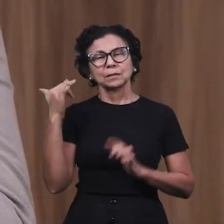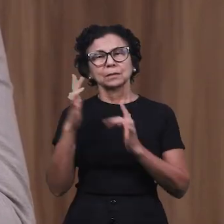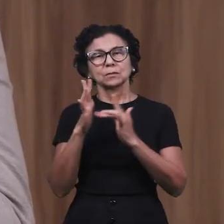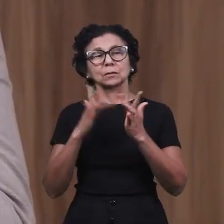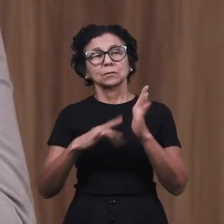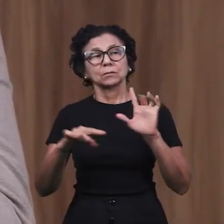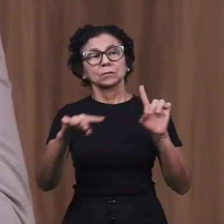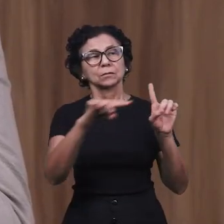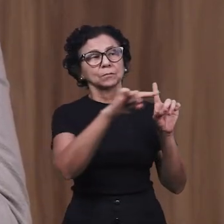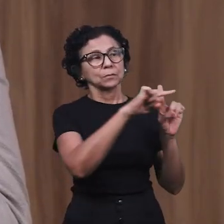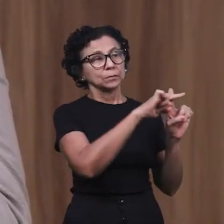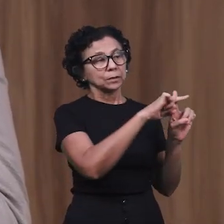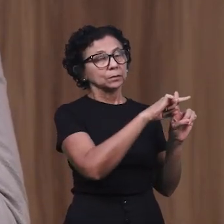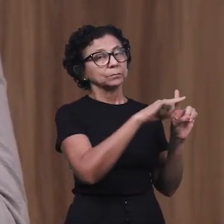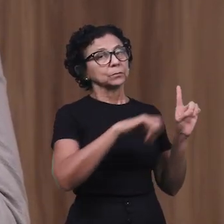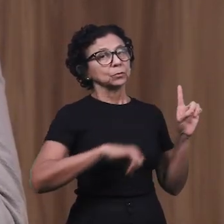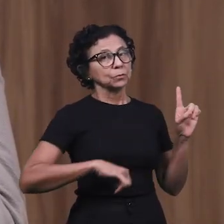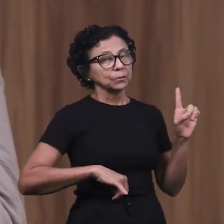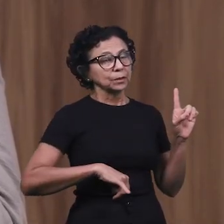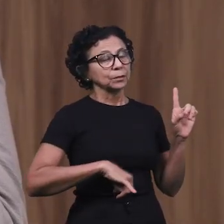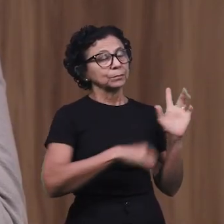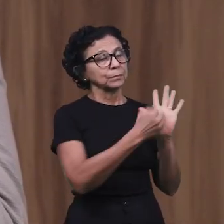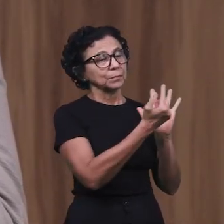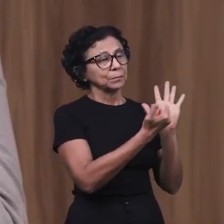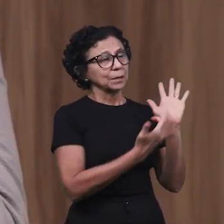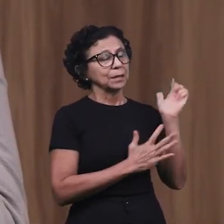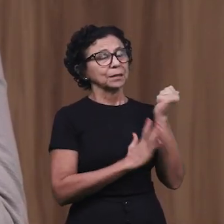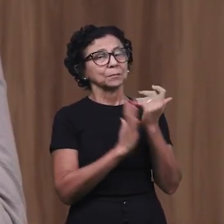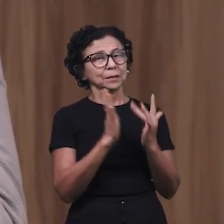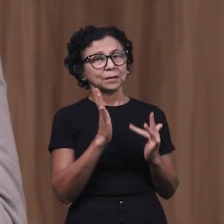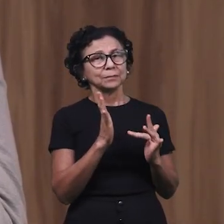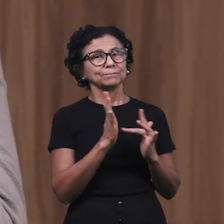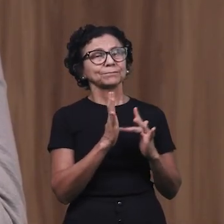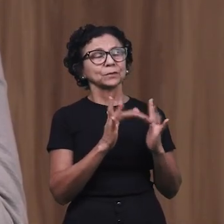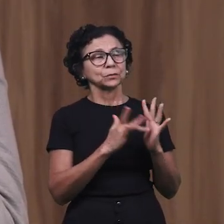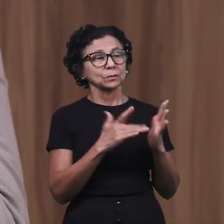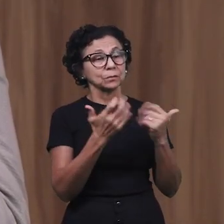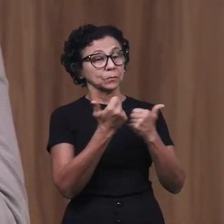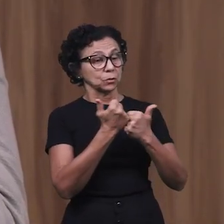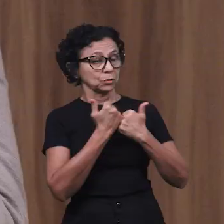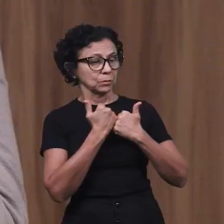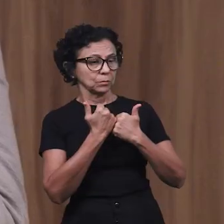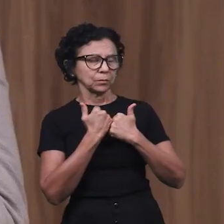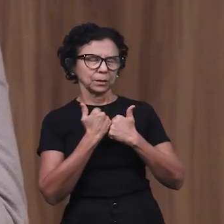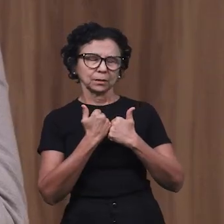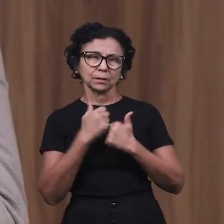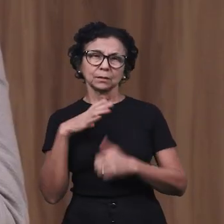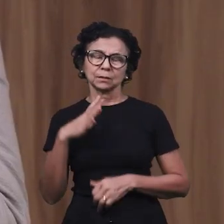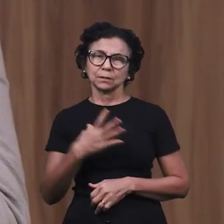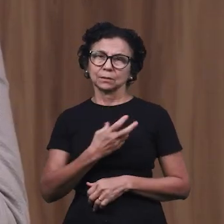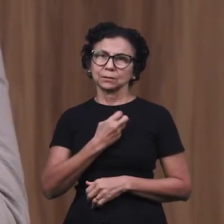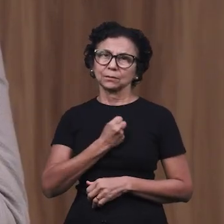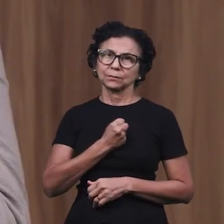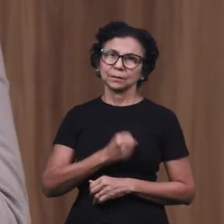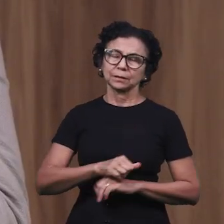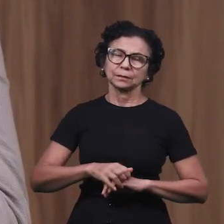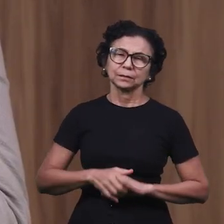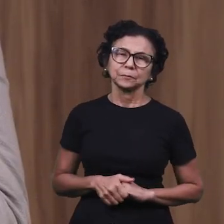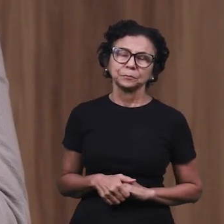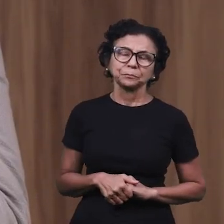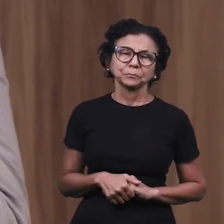num culto, num momento de comunhão, como o pastor Lourenço colocou, é maravilhoso entendermos que